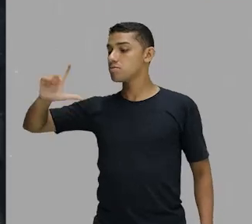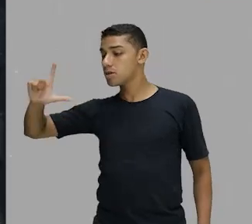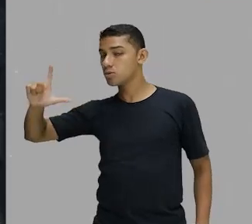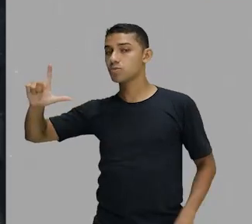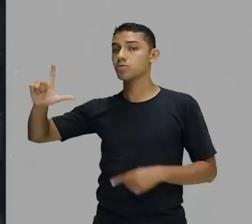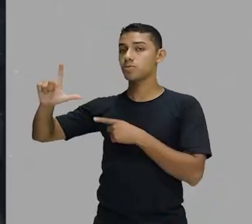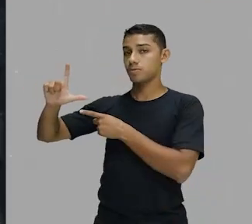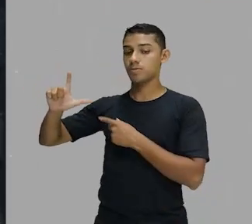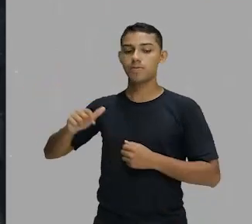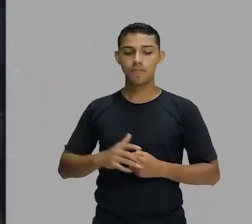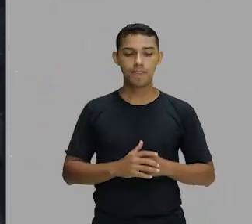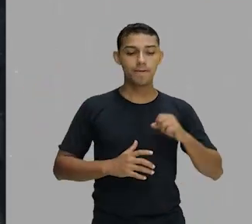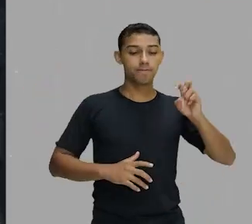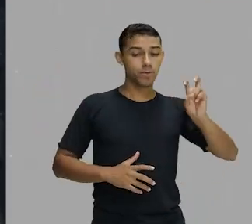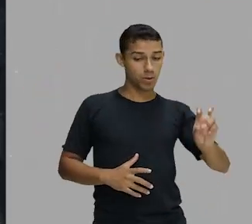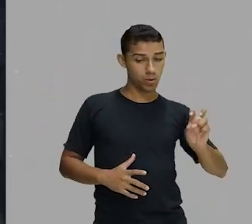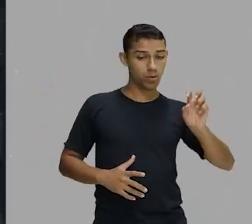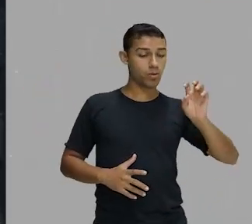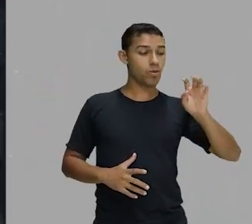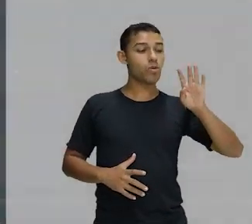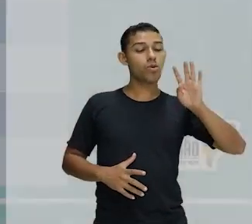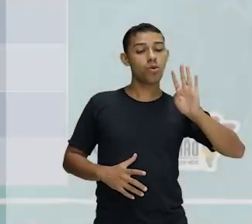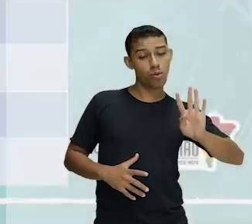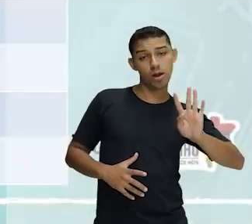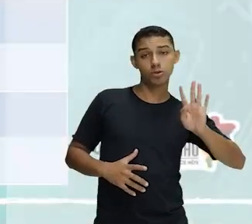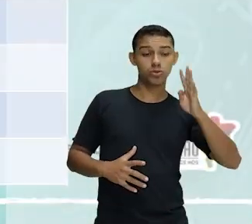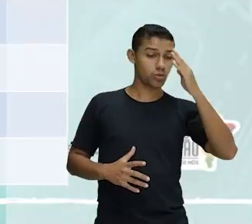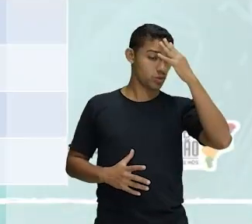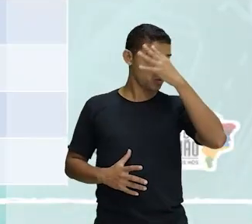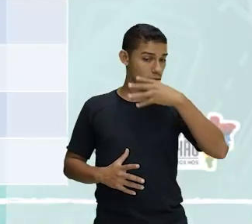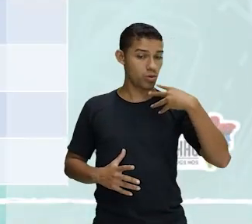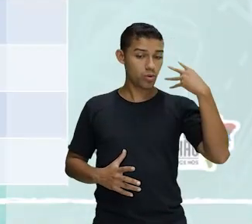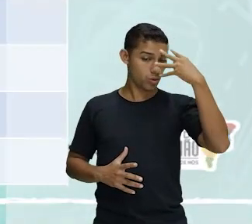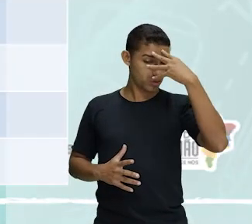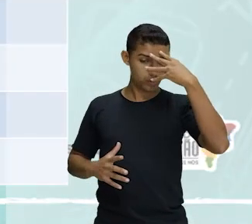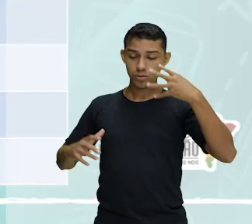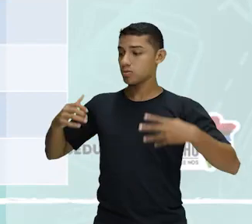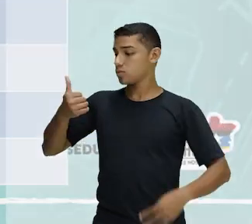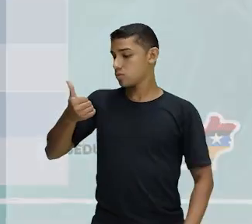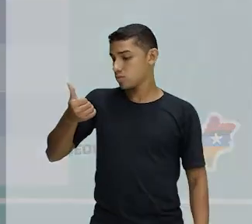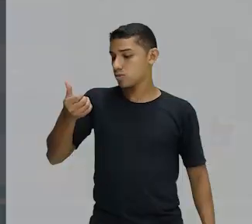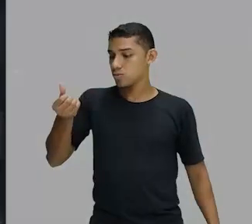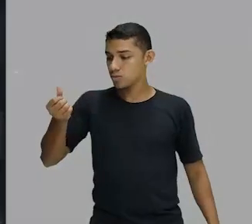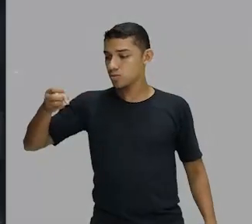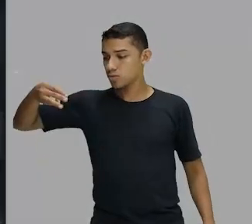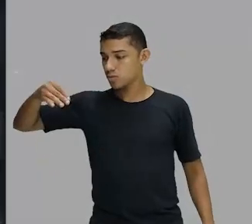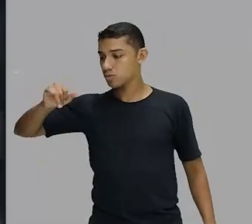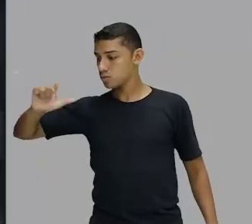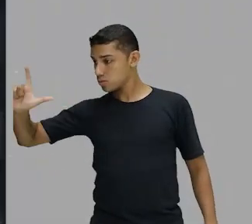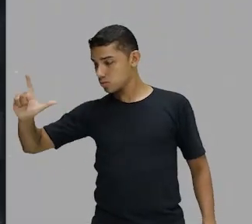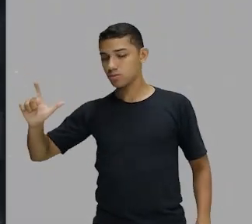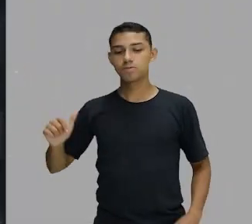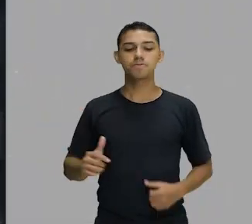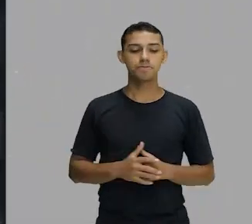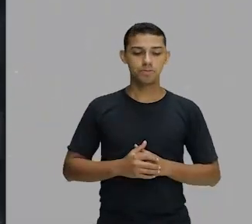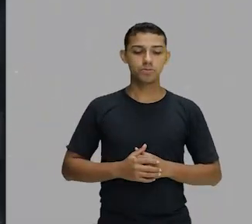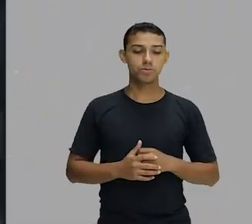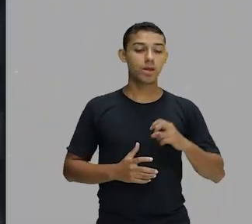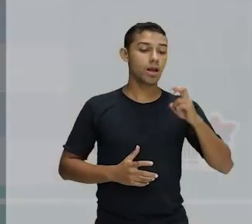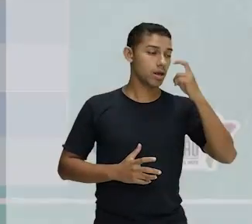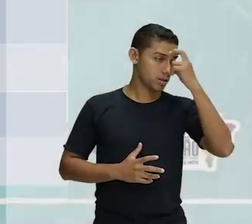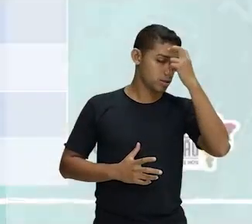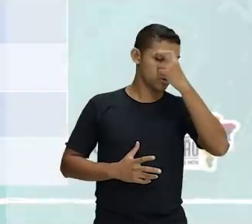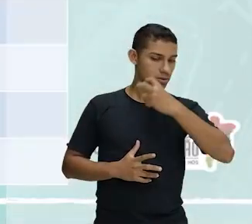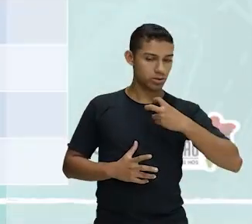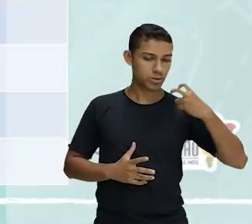bactérias. Passado-se 4 horas, o dobro de 8000, 16000 bactérias. Passadas-se